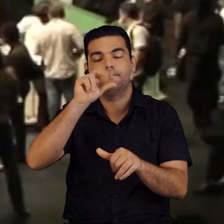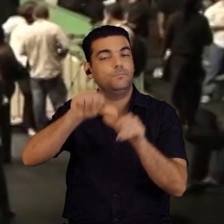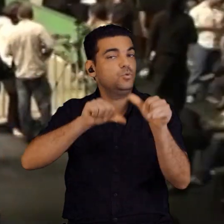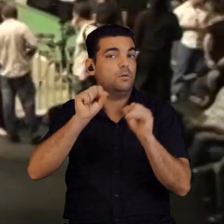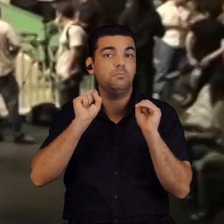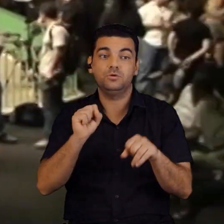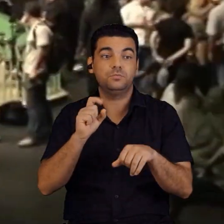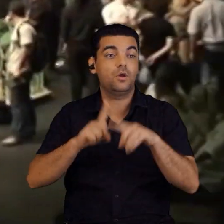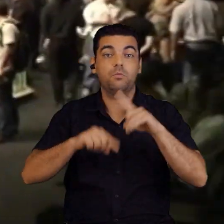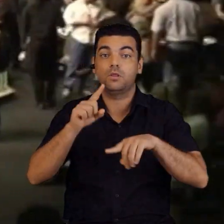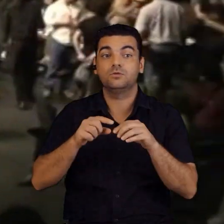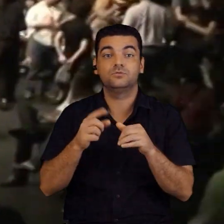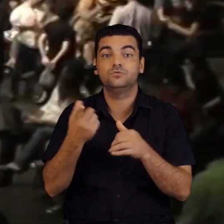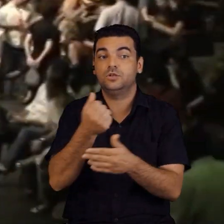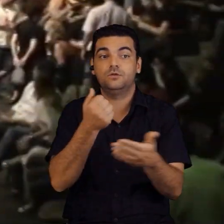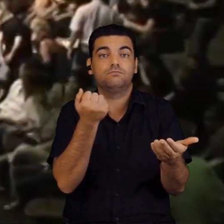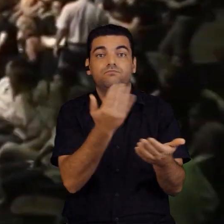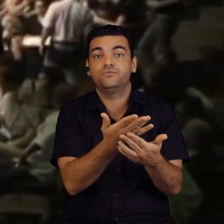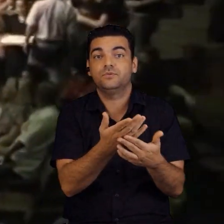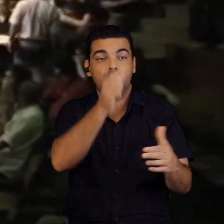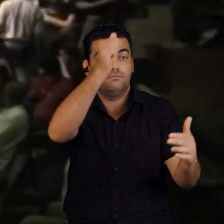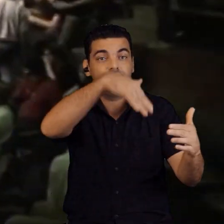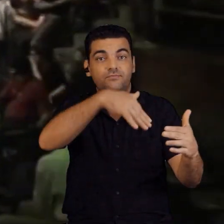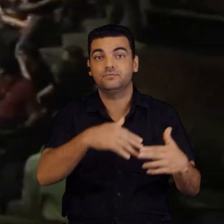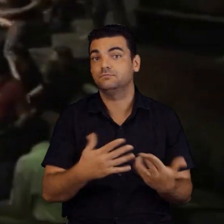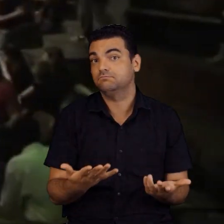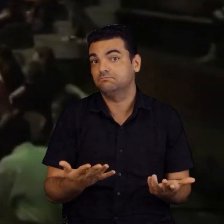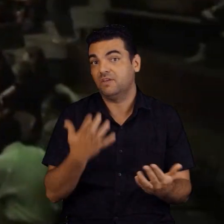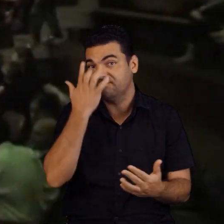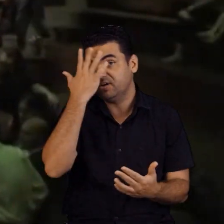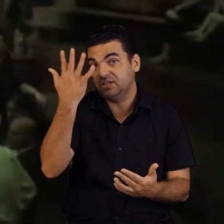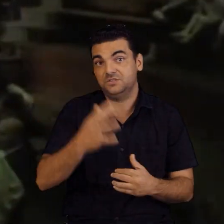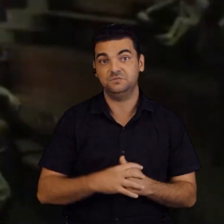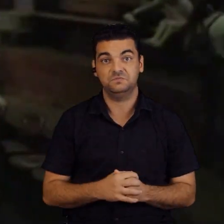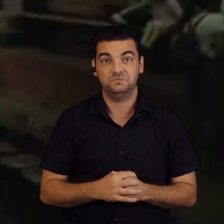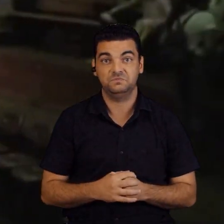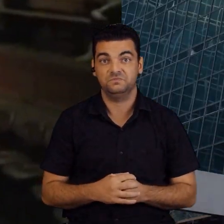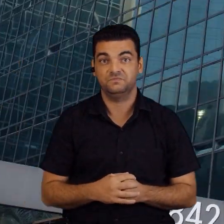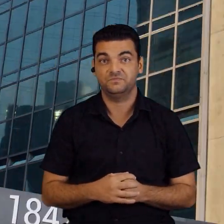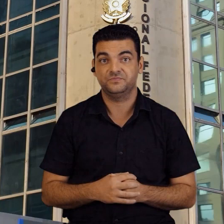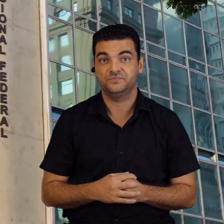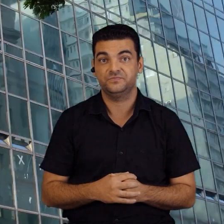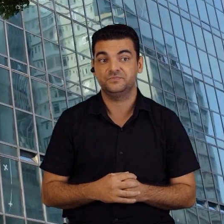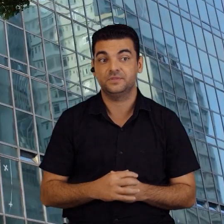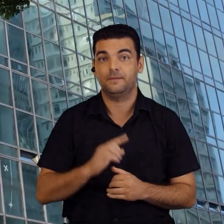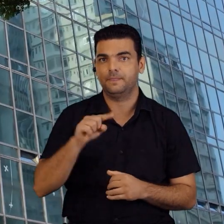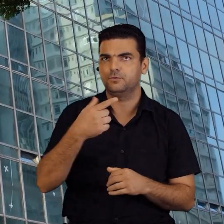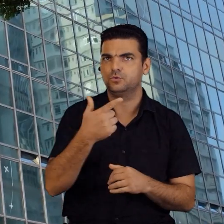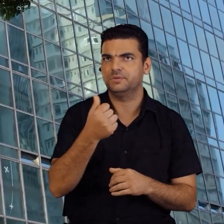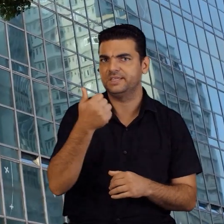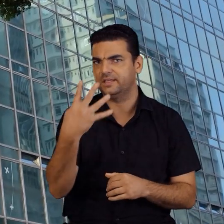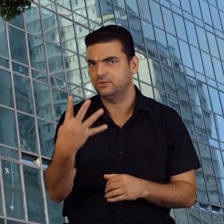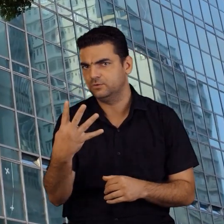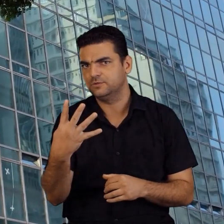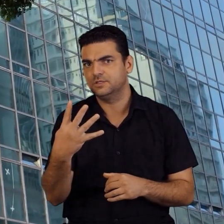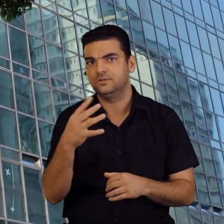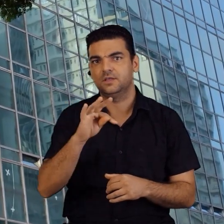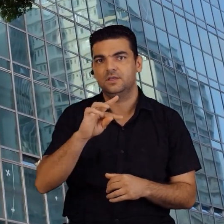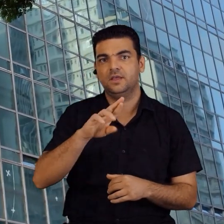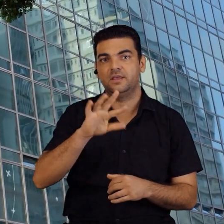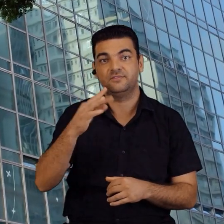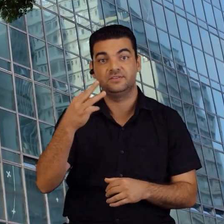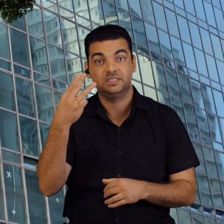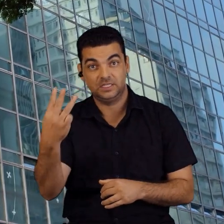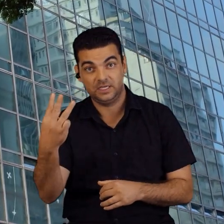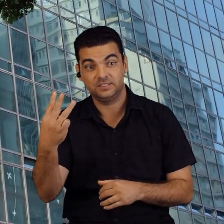de condenação, pois o produto da arrecadação é depositado em conta judicial. Fachada da Justiça Federal. Em 2014,